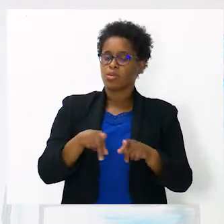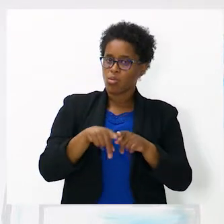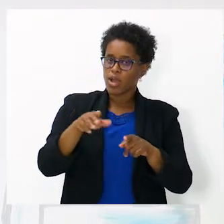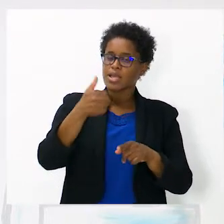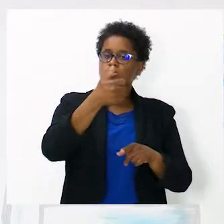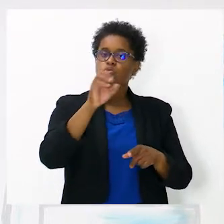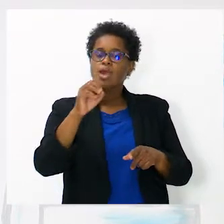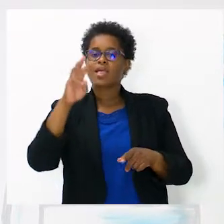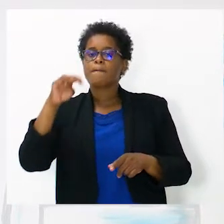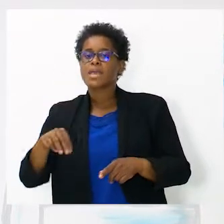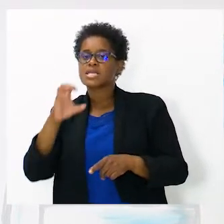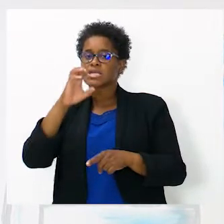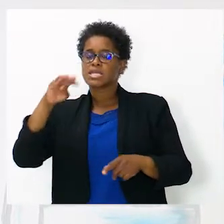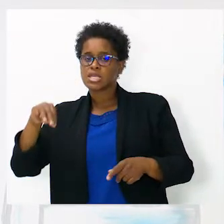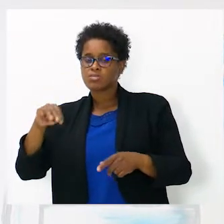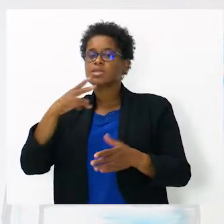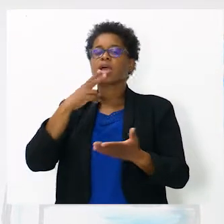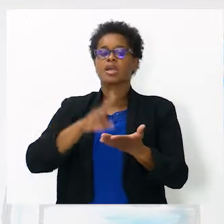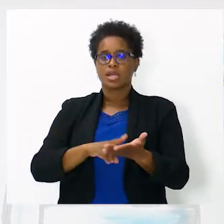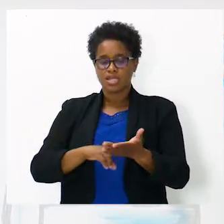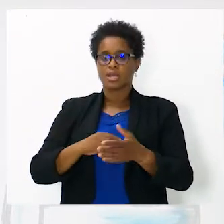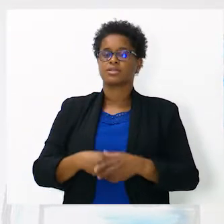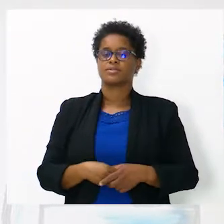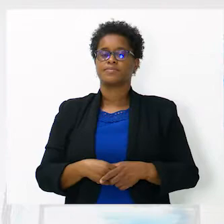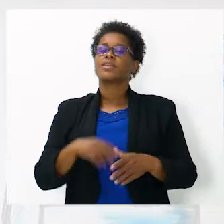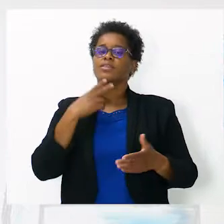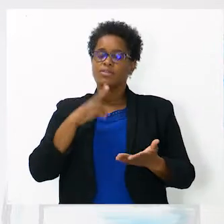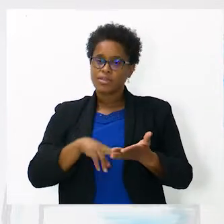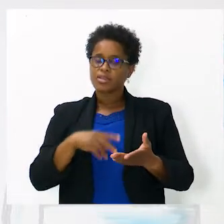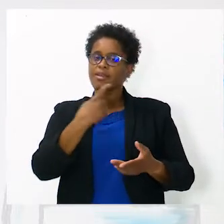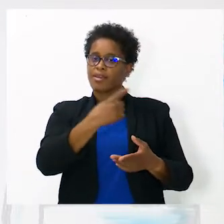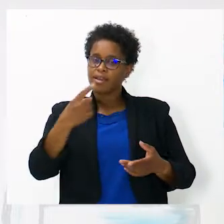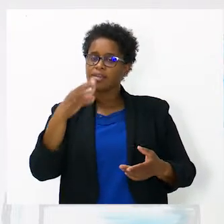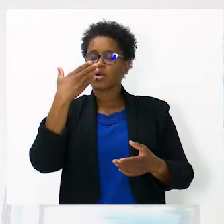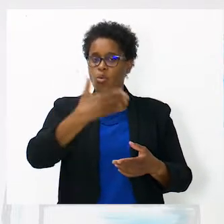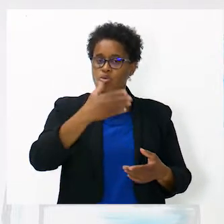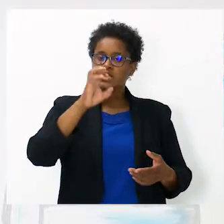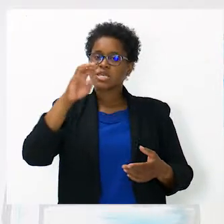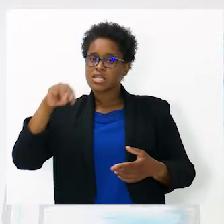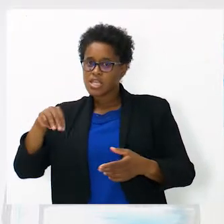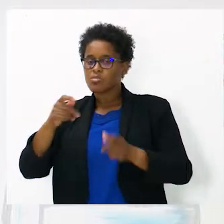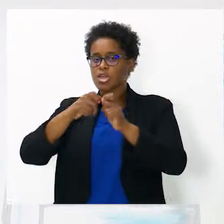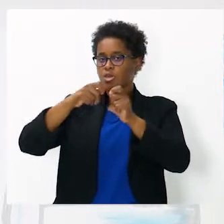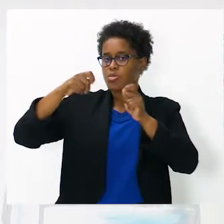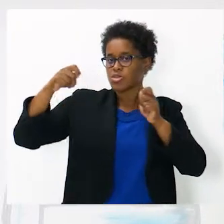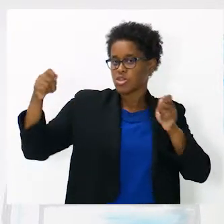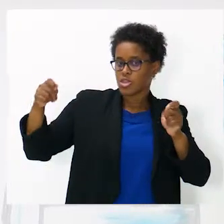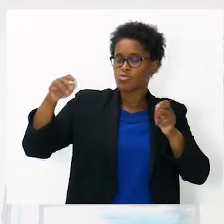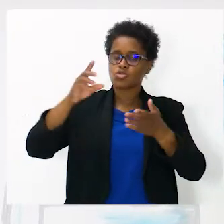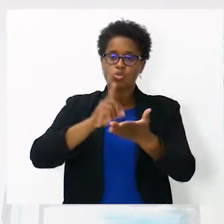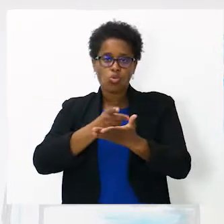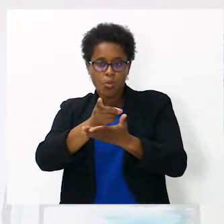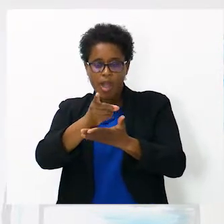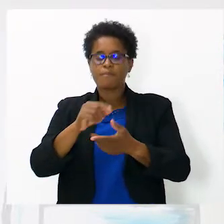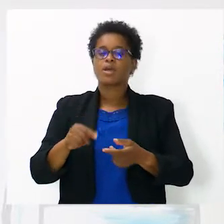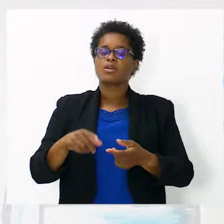representa 50.000 centímetros na realidade. Significa que em cada 1 centímetro que medimos no